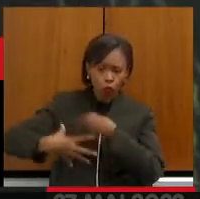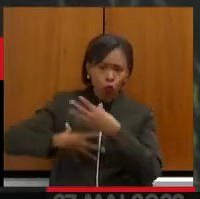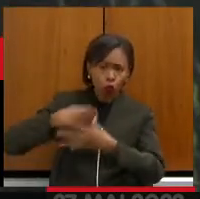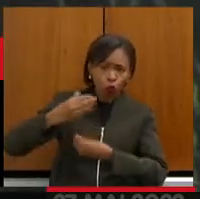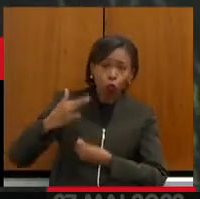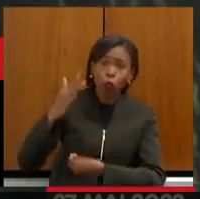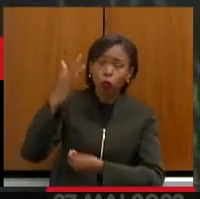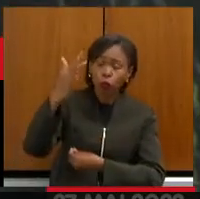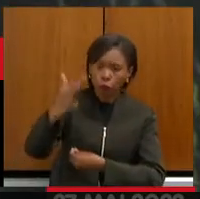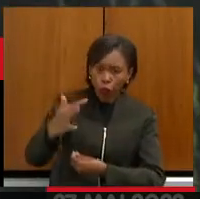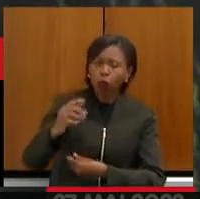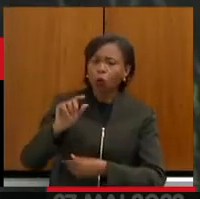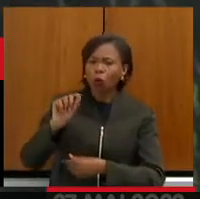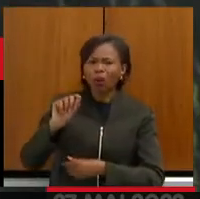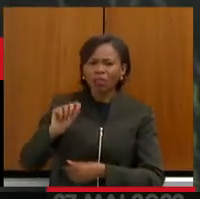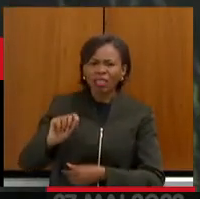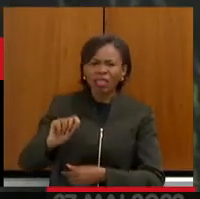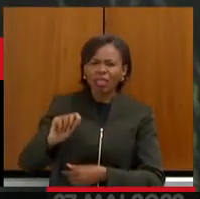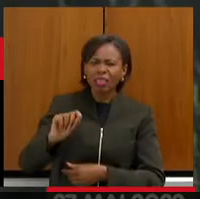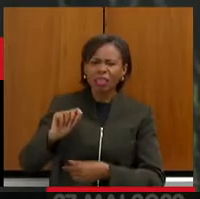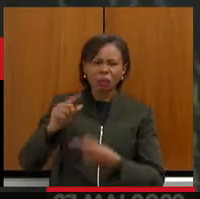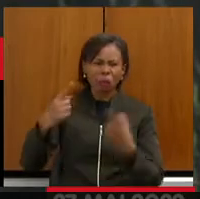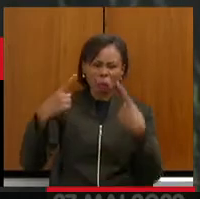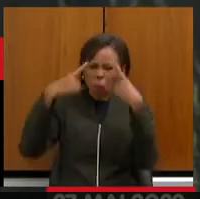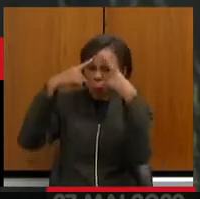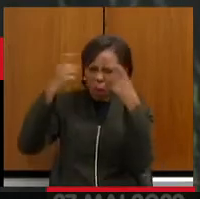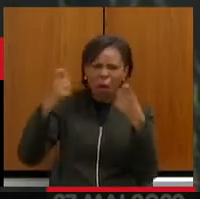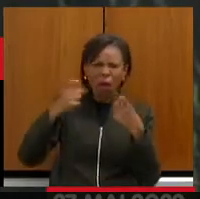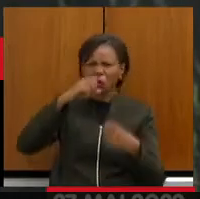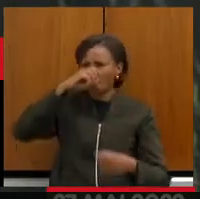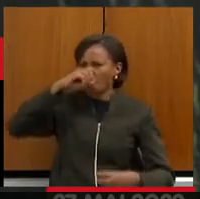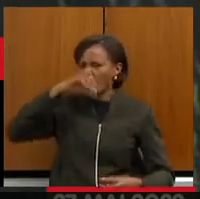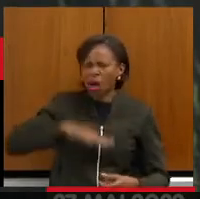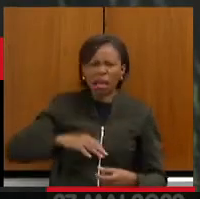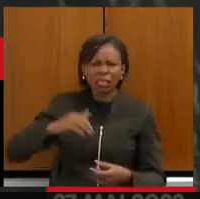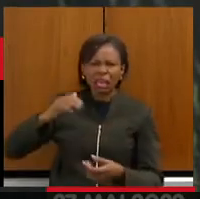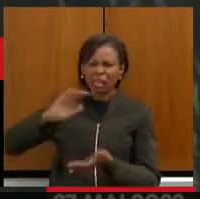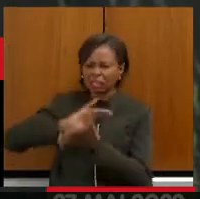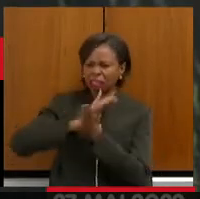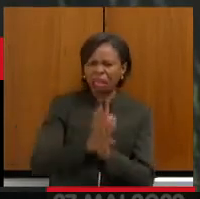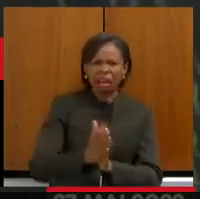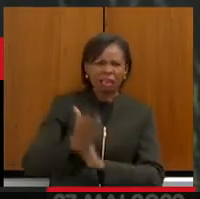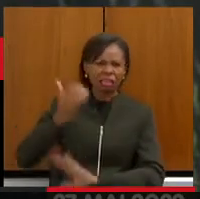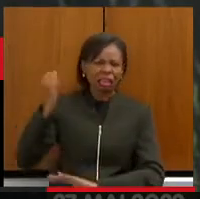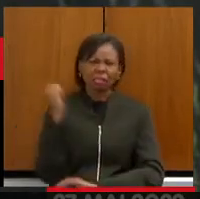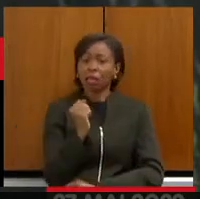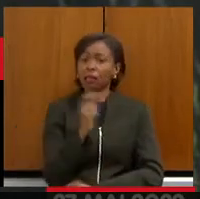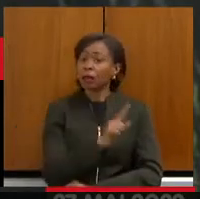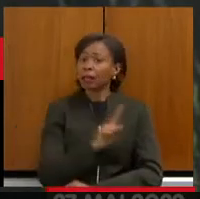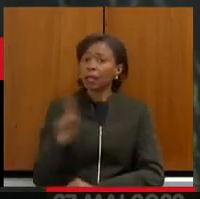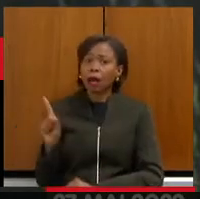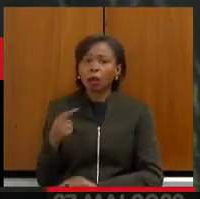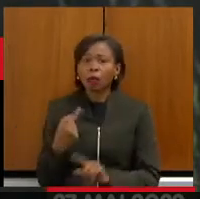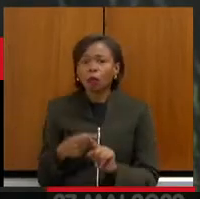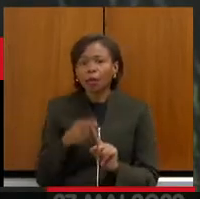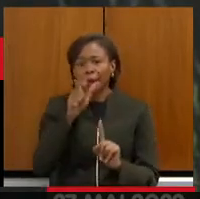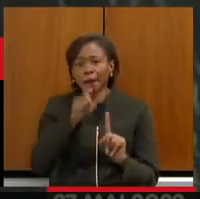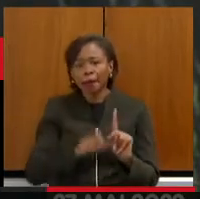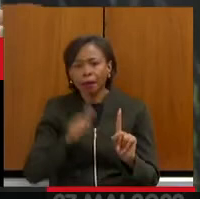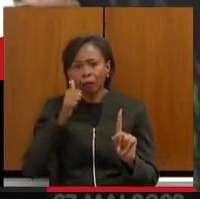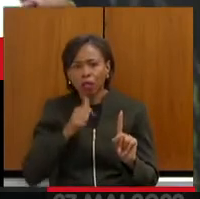por vir não Siga sendo violada violentada e assassinada só porque é uma mulher